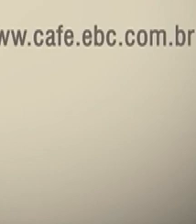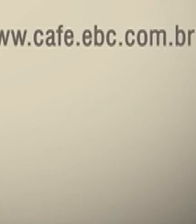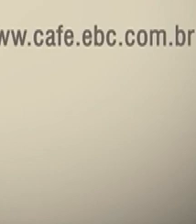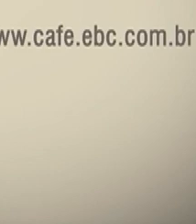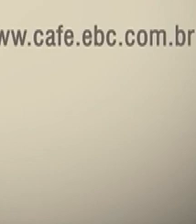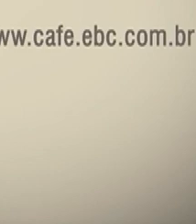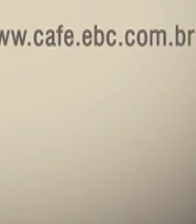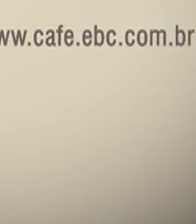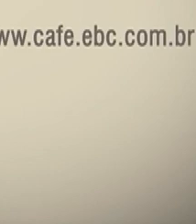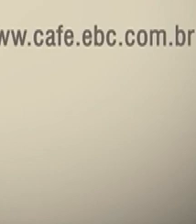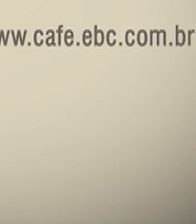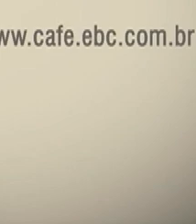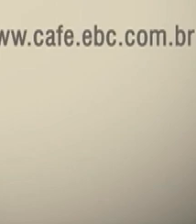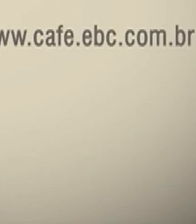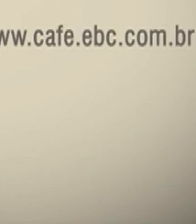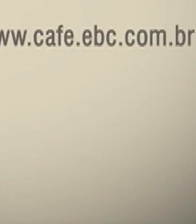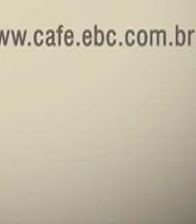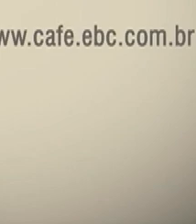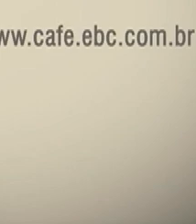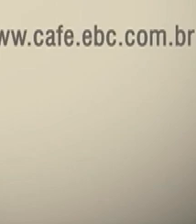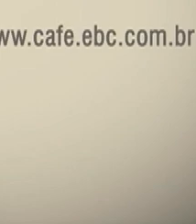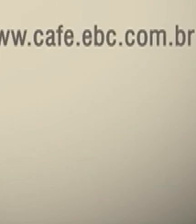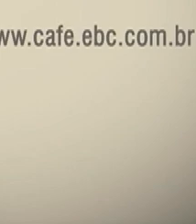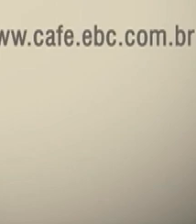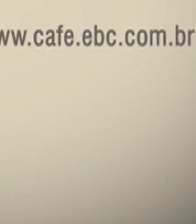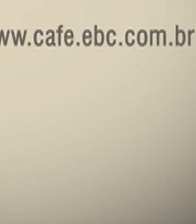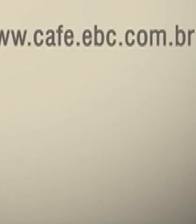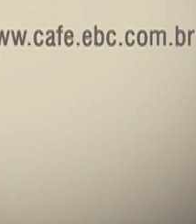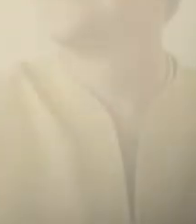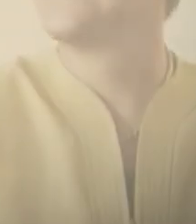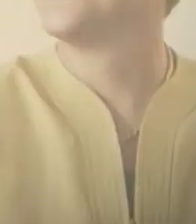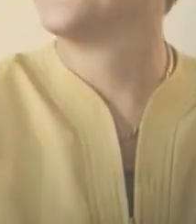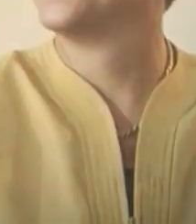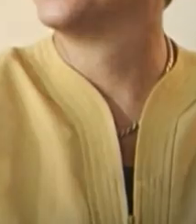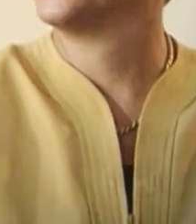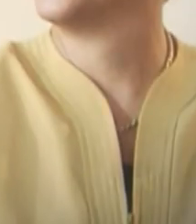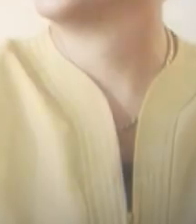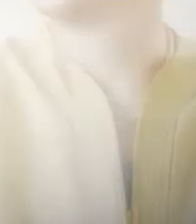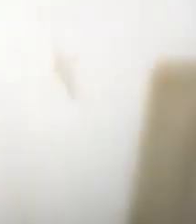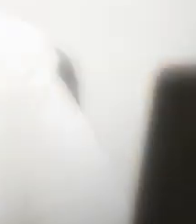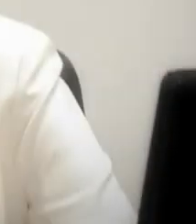www.cafe.com.br nós na próxima segunda-feira Até